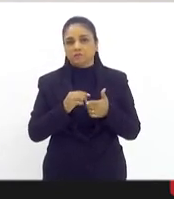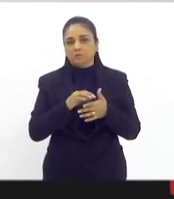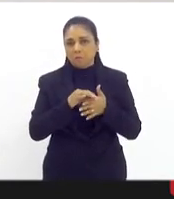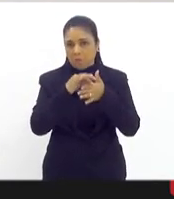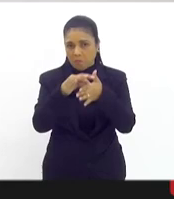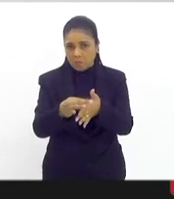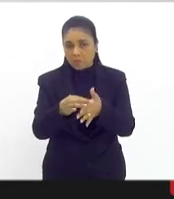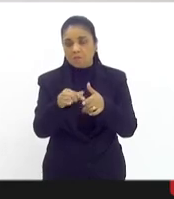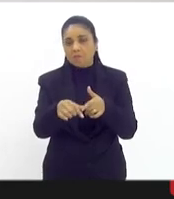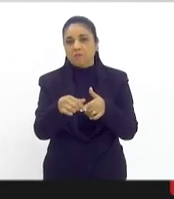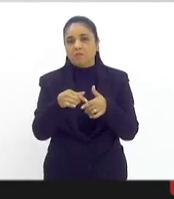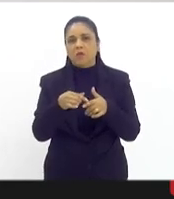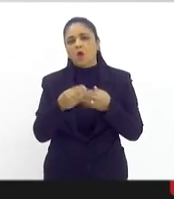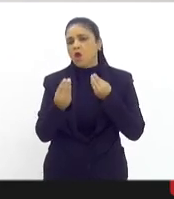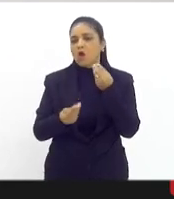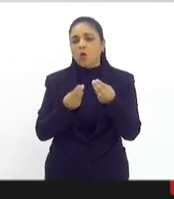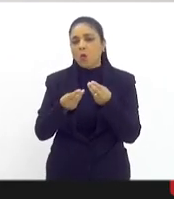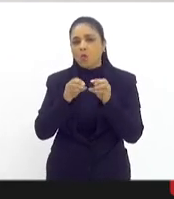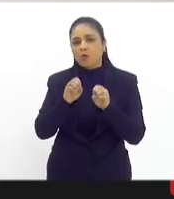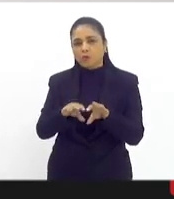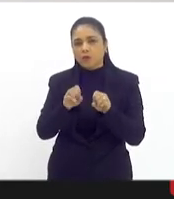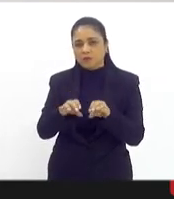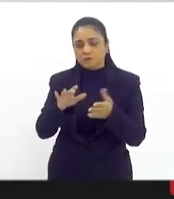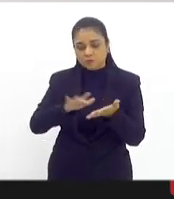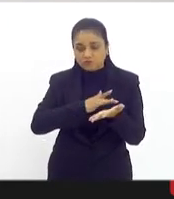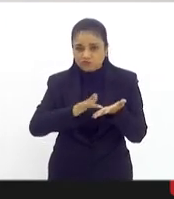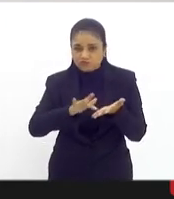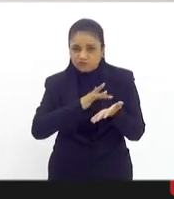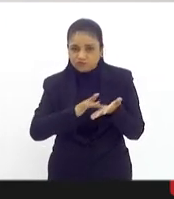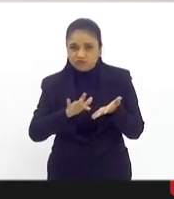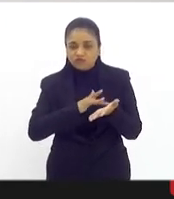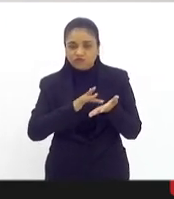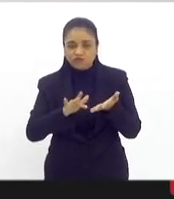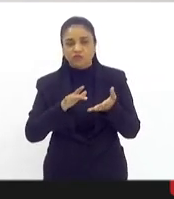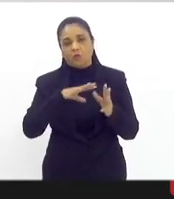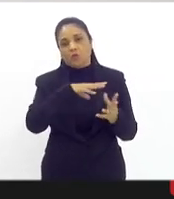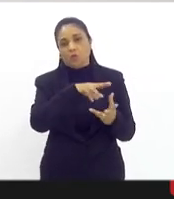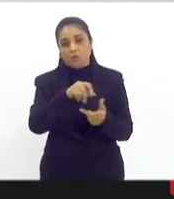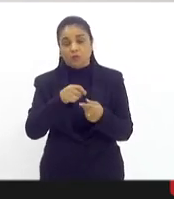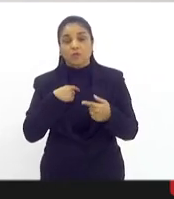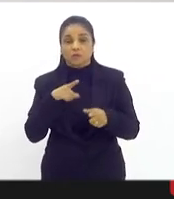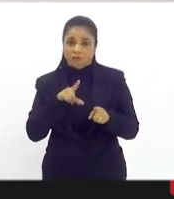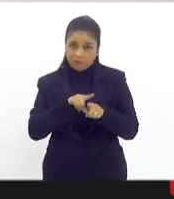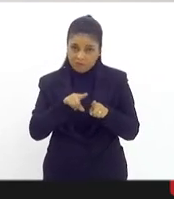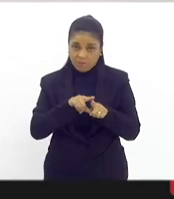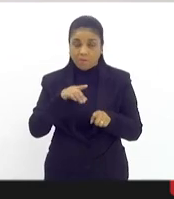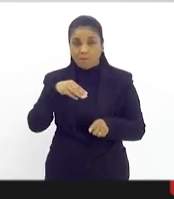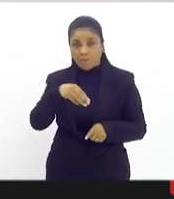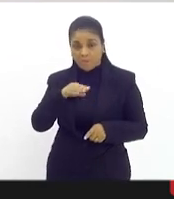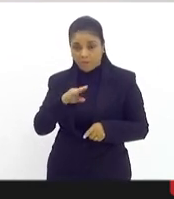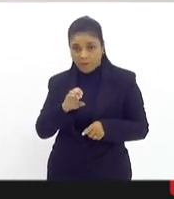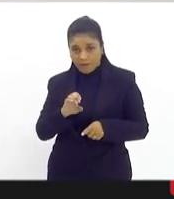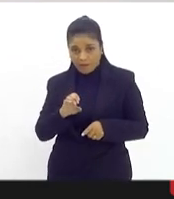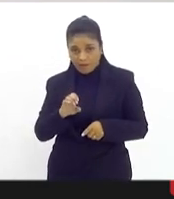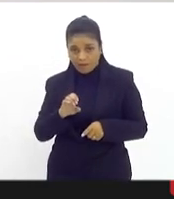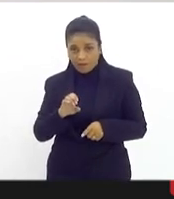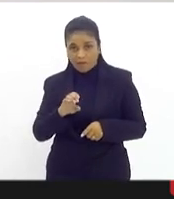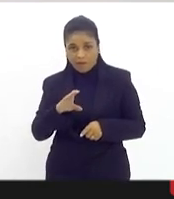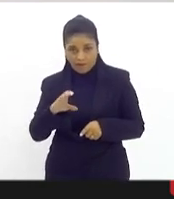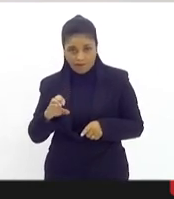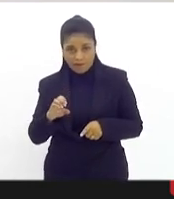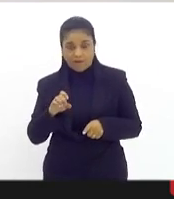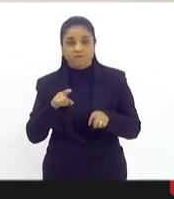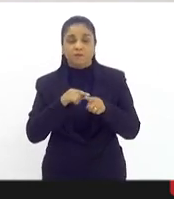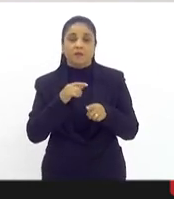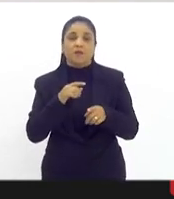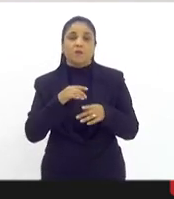pode lidar com a educação em direitos humanos no ambiente digital. Nós temos o MEC envolvido também nesse debate, nós temos o Ministério da Saúde olhando